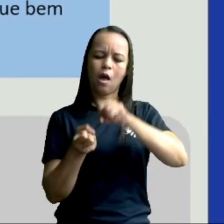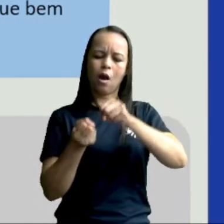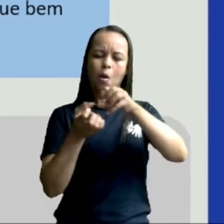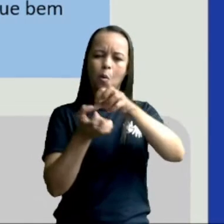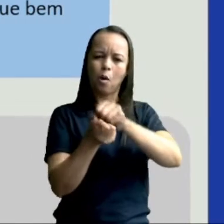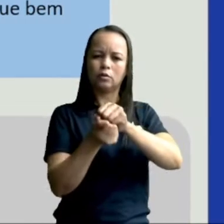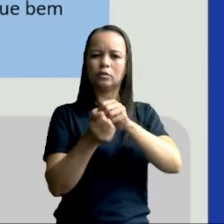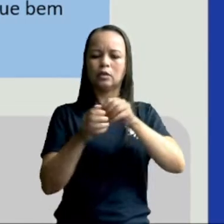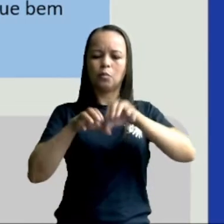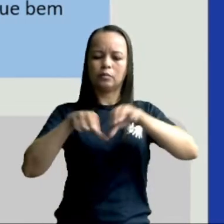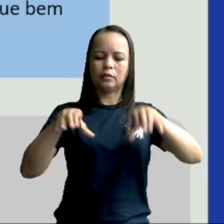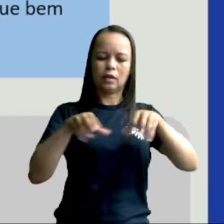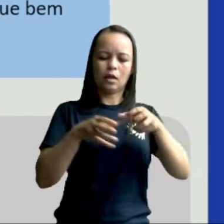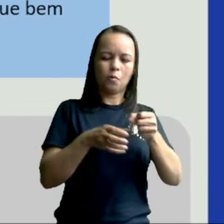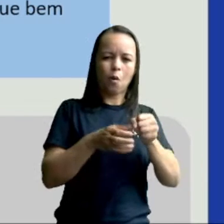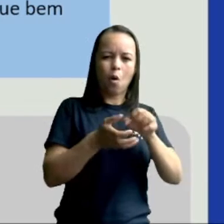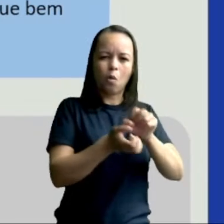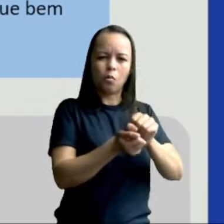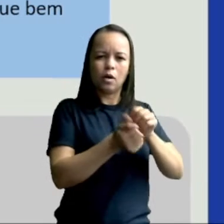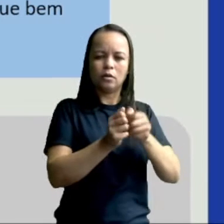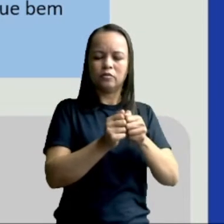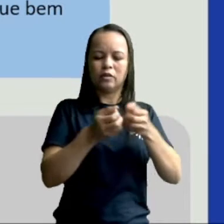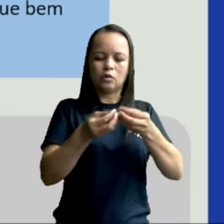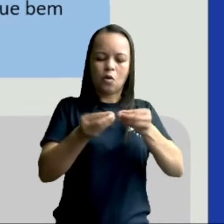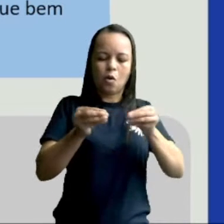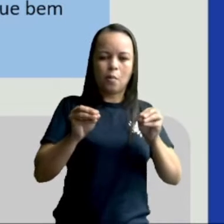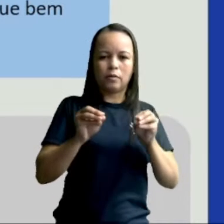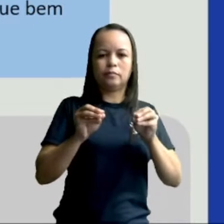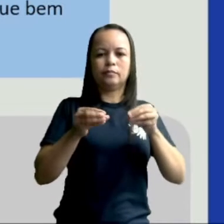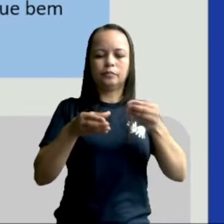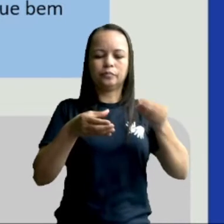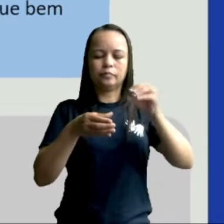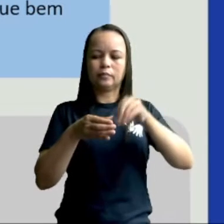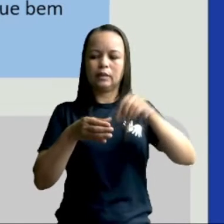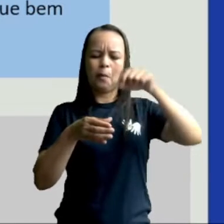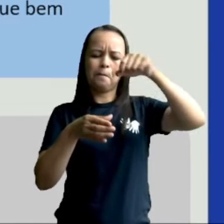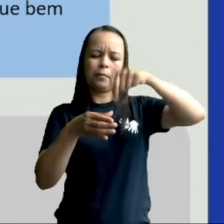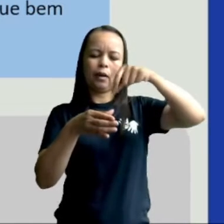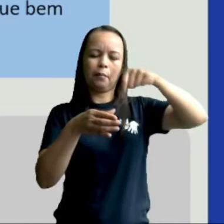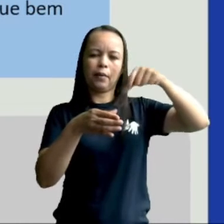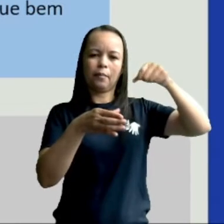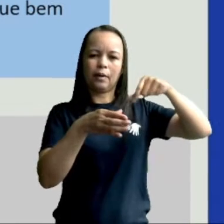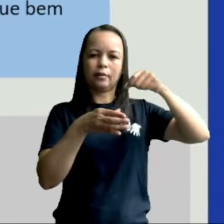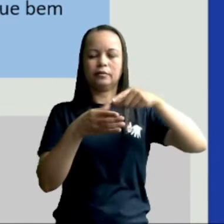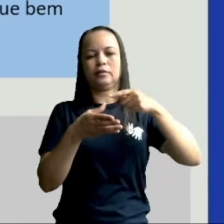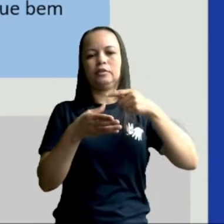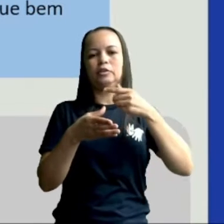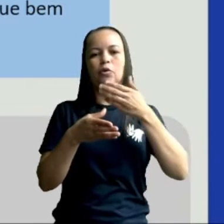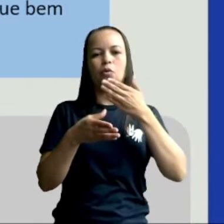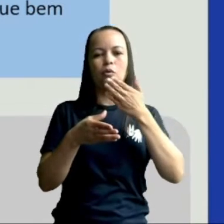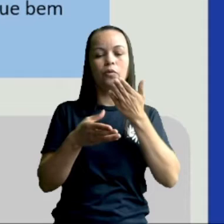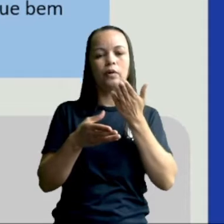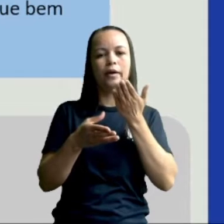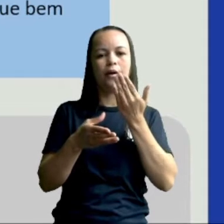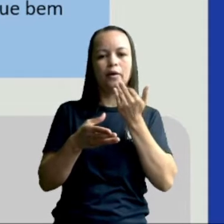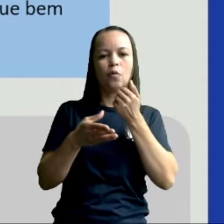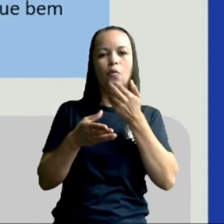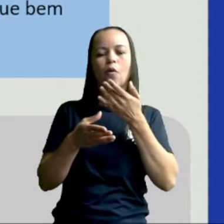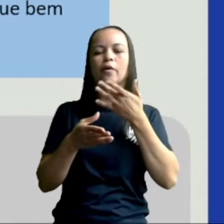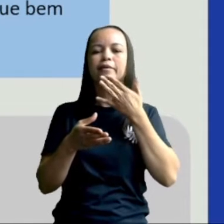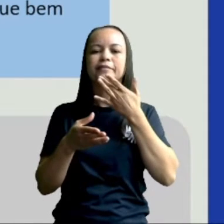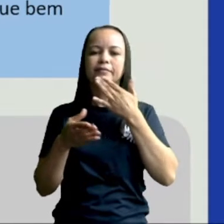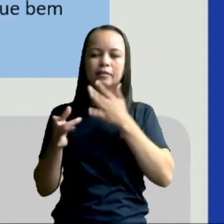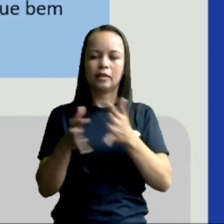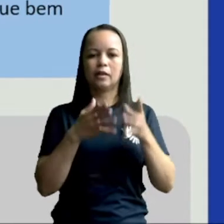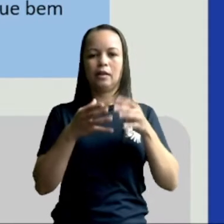molde uma bolinha. Faça uma pequena abertura no meio da bolinha e pingue algumas gotas de corante alimentíssimo. Amasse até